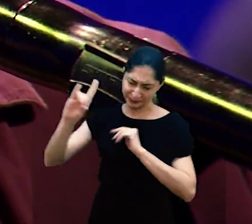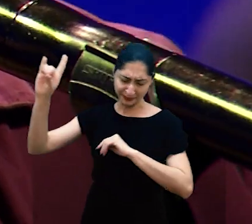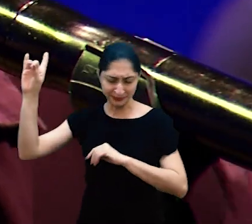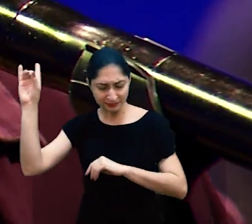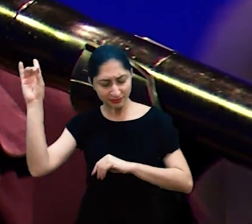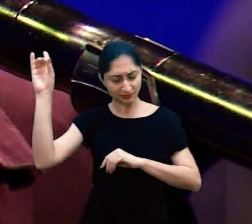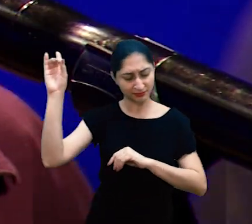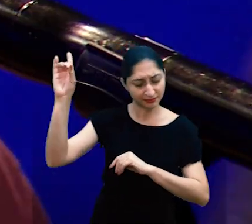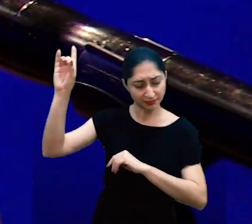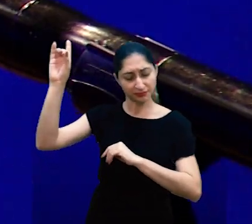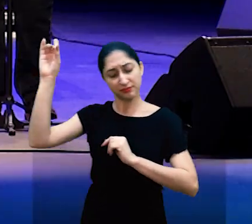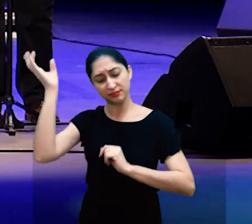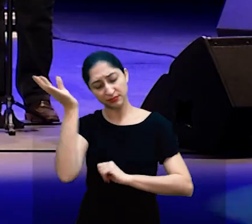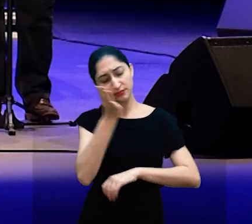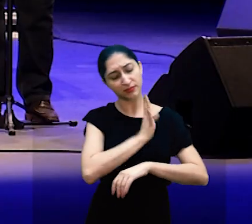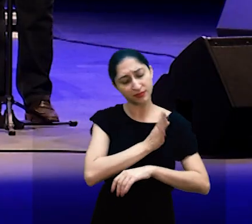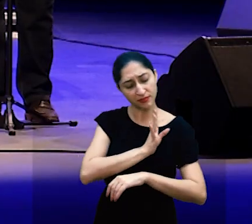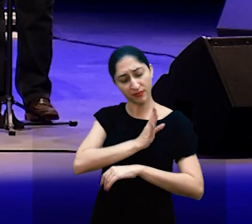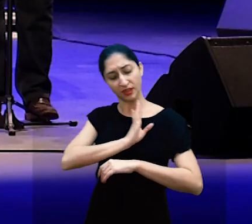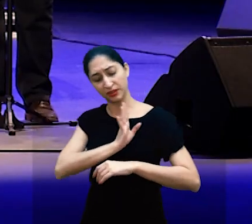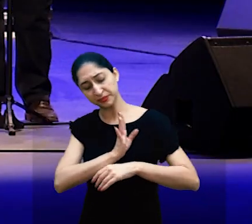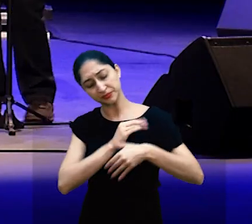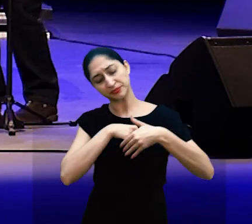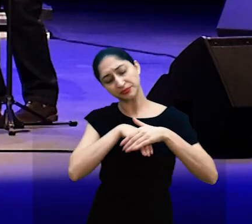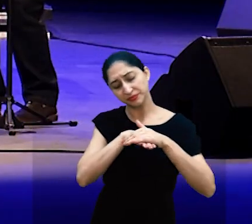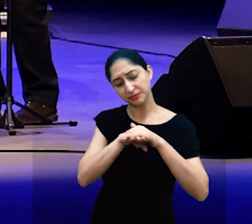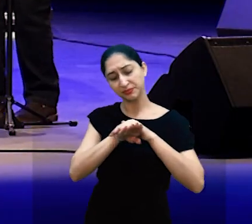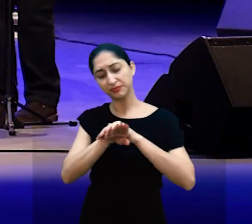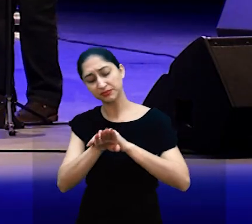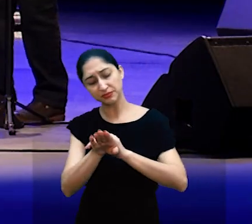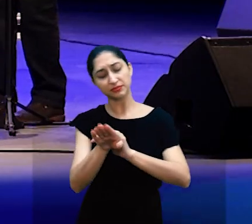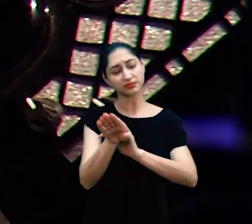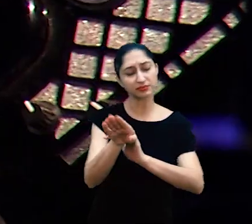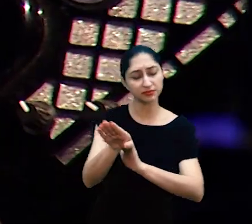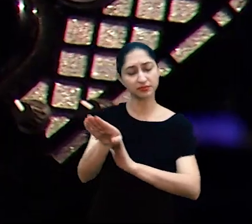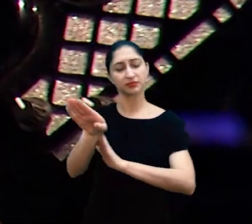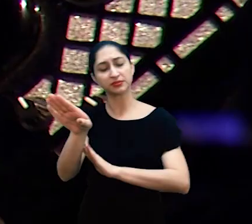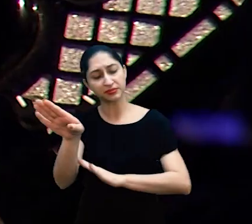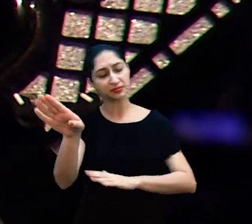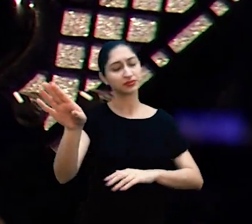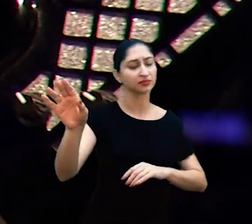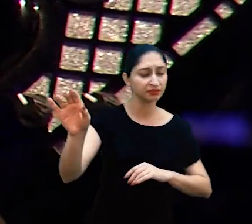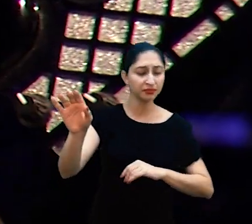mozinha, guarda contigo meu coração.